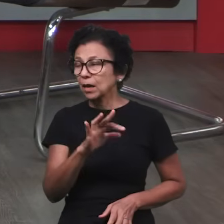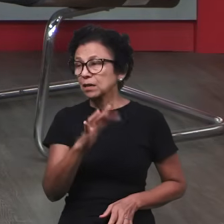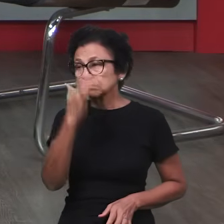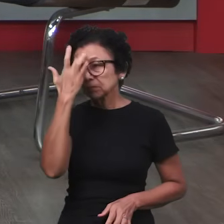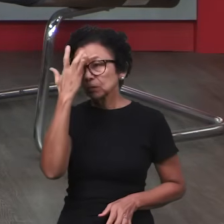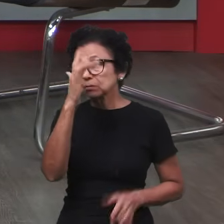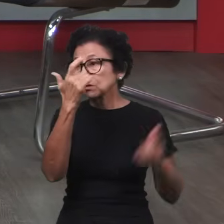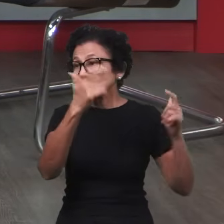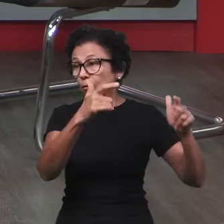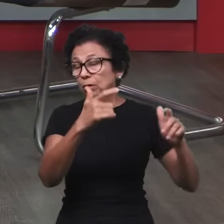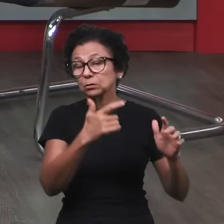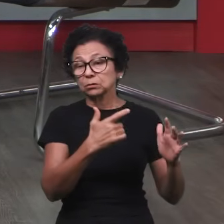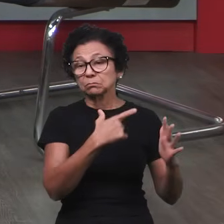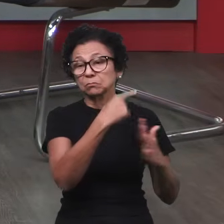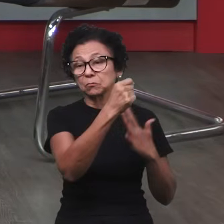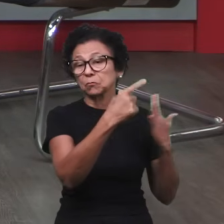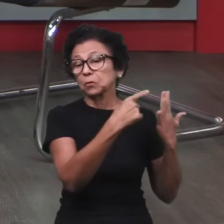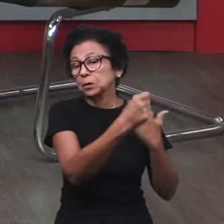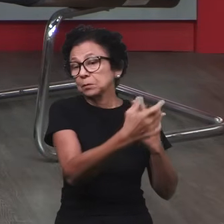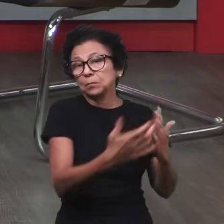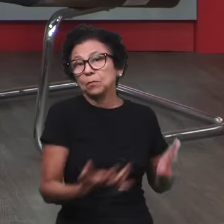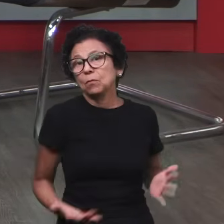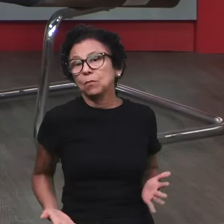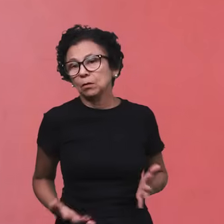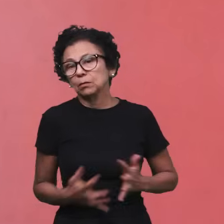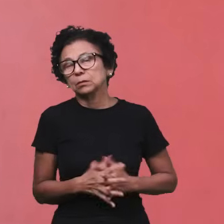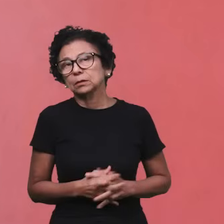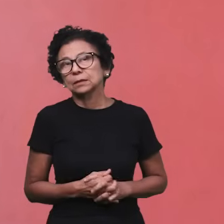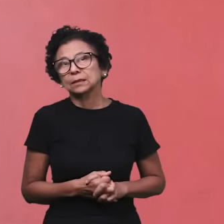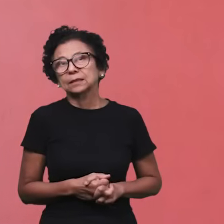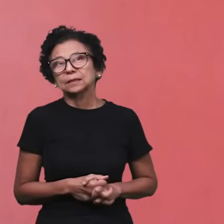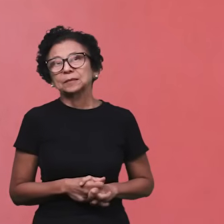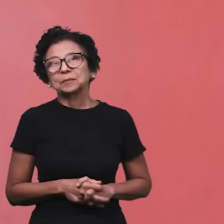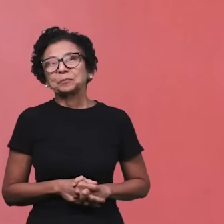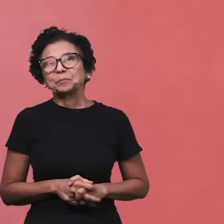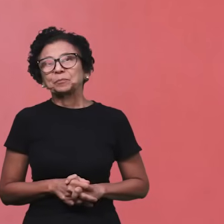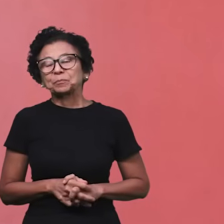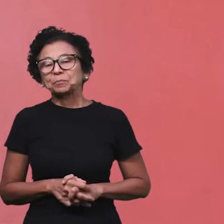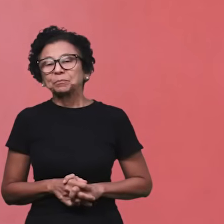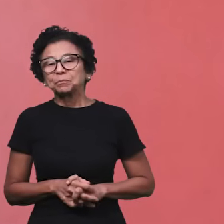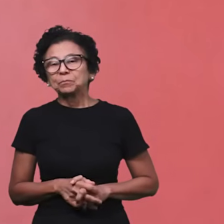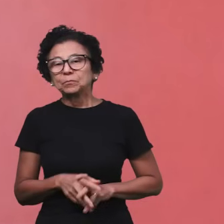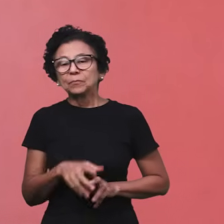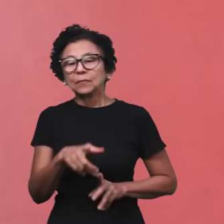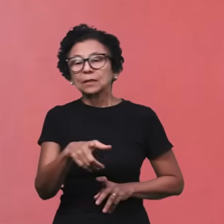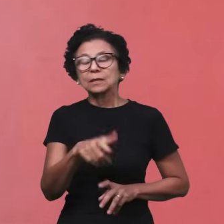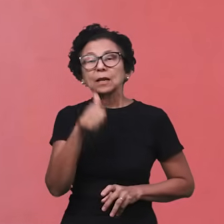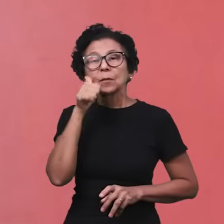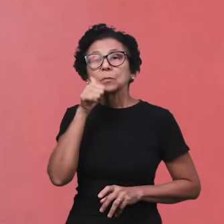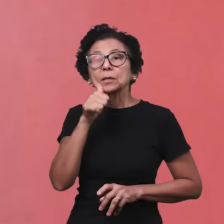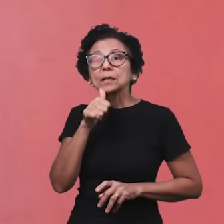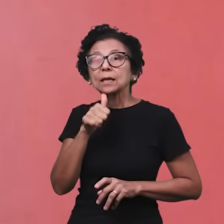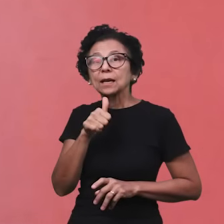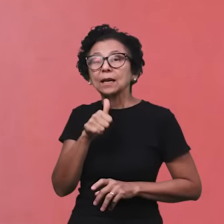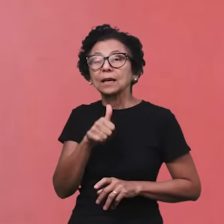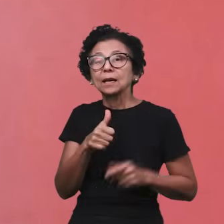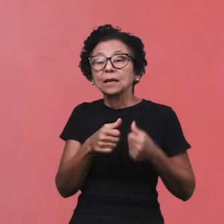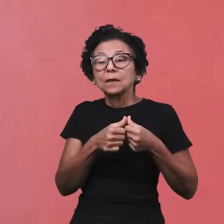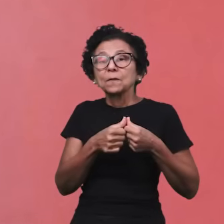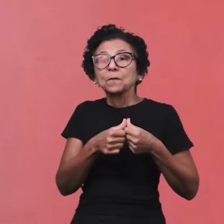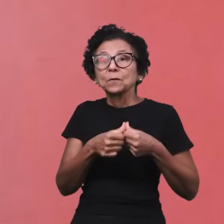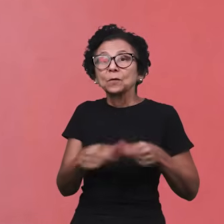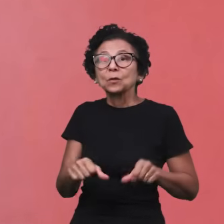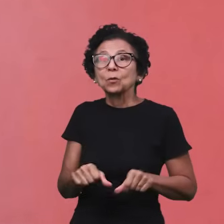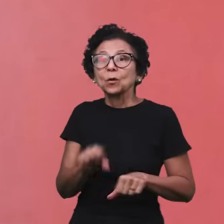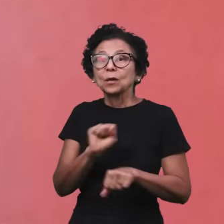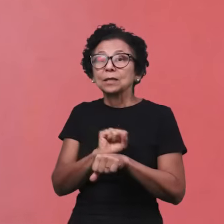foi na fila, foi embora. Mas ela ficou e se submeteu ao juízo daquele que podia tirar